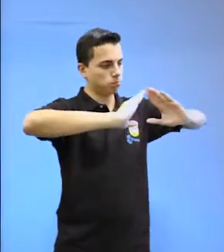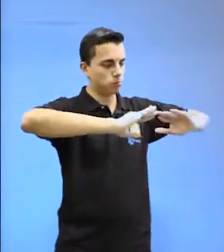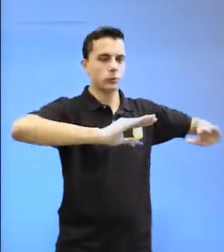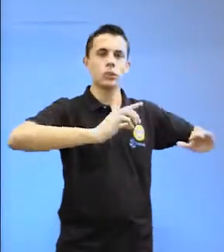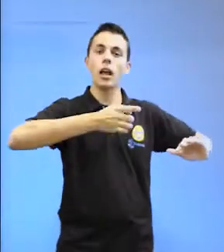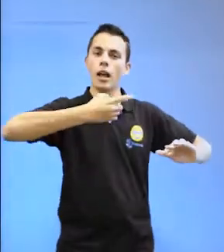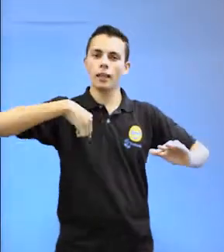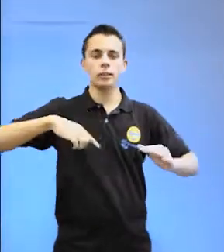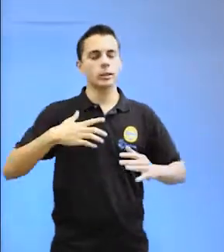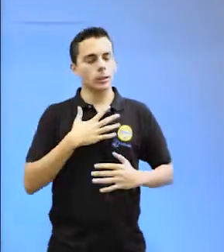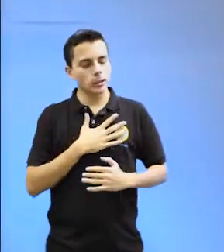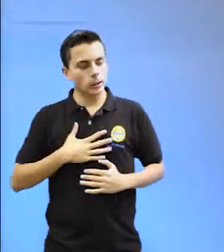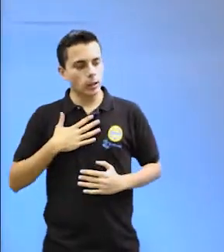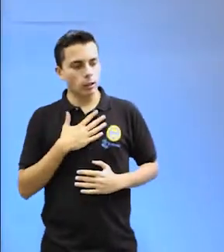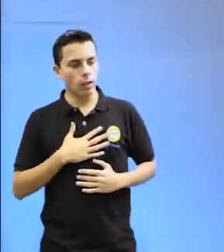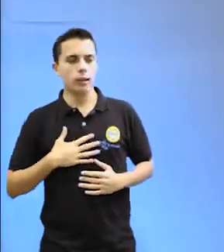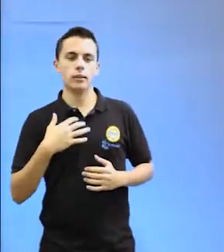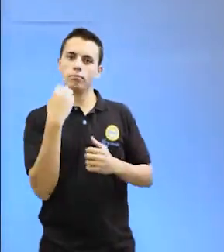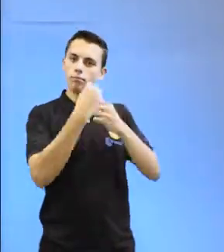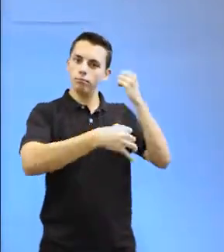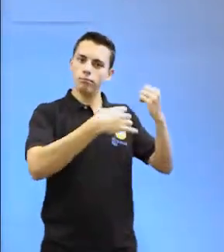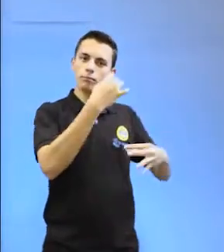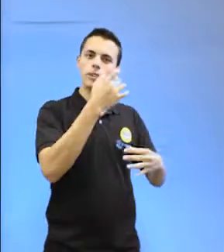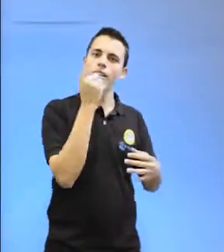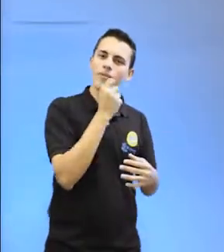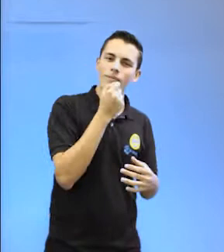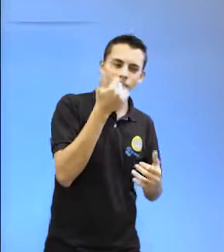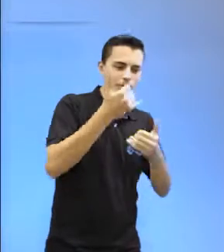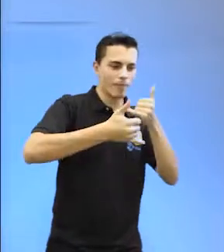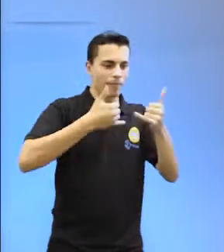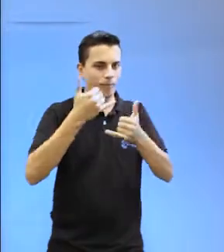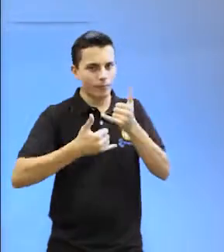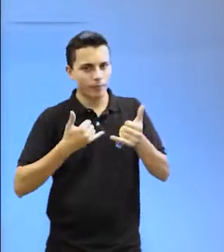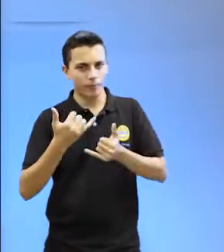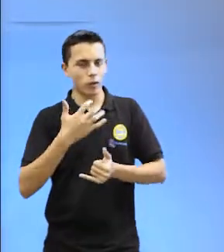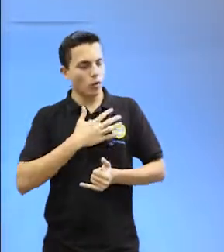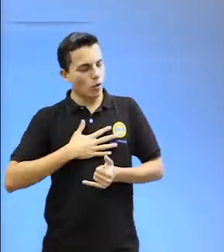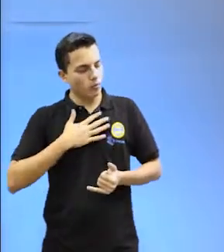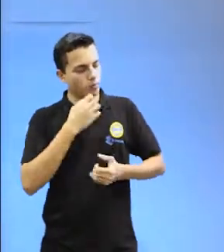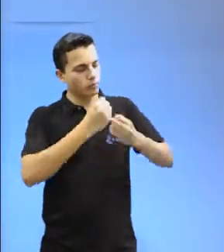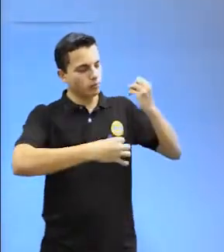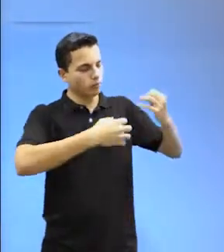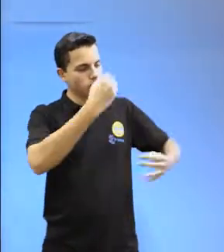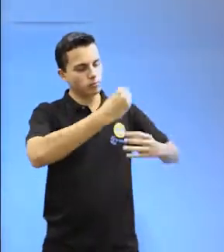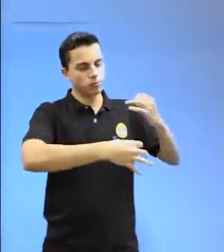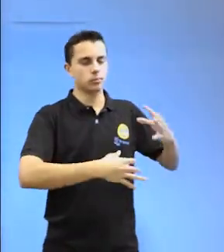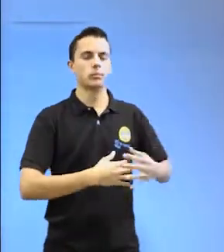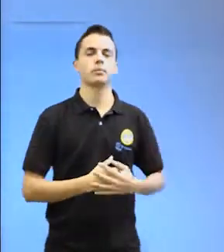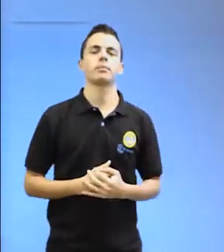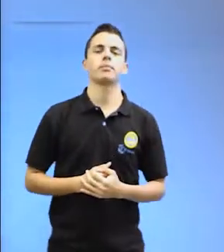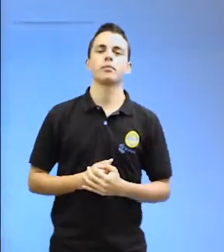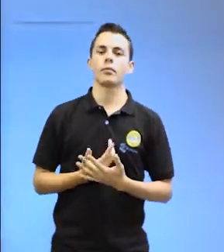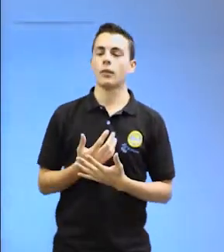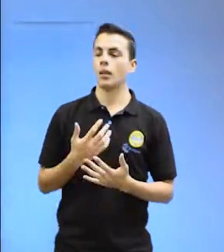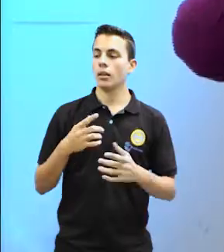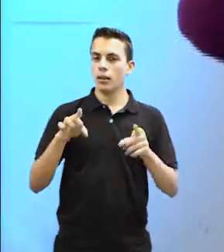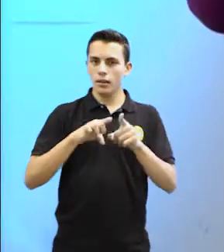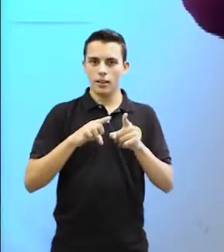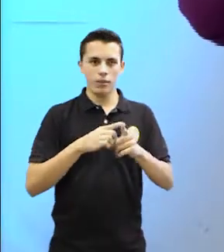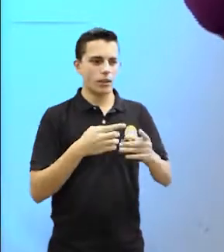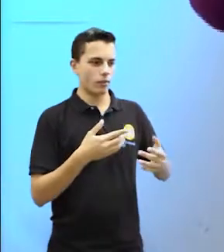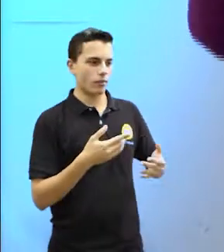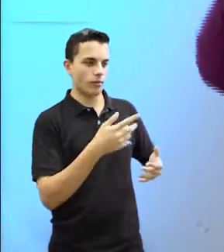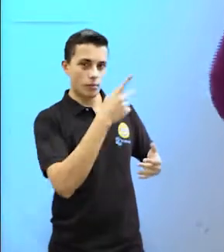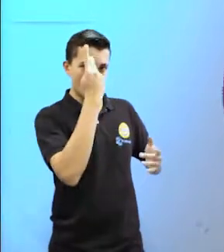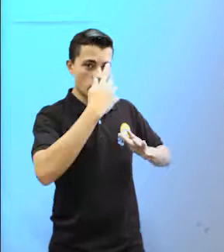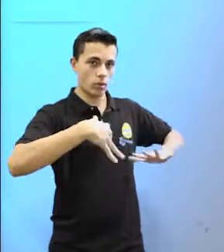lúdica, né, de uma maneira bem descontraída, agradável, numa linguagem acessível. Uma interação com a plateia, né?